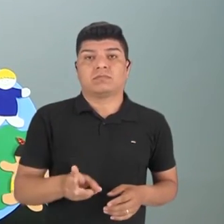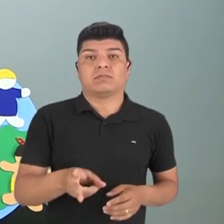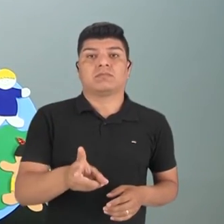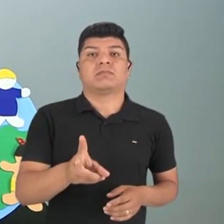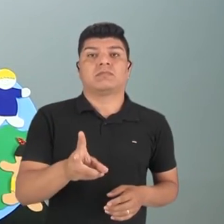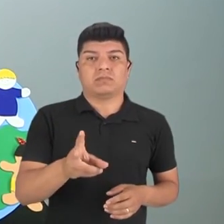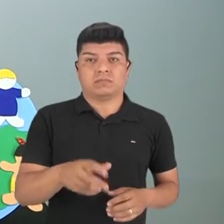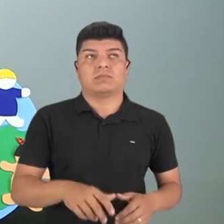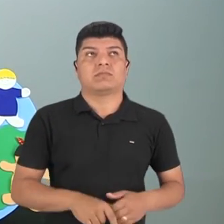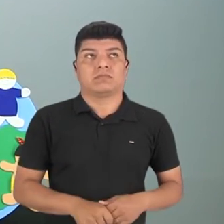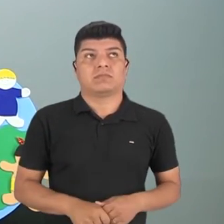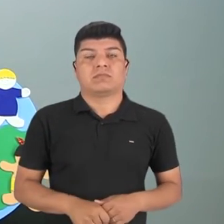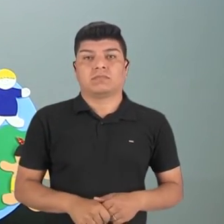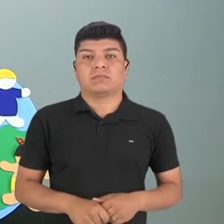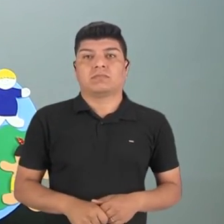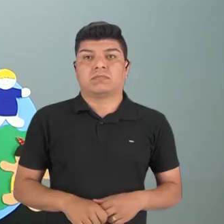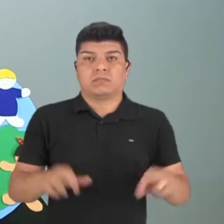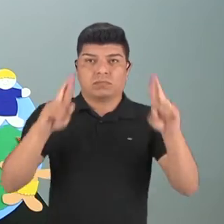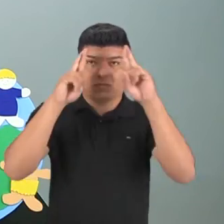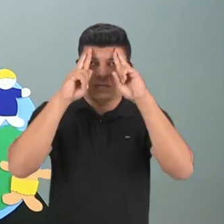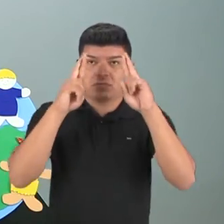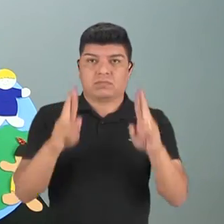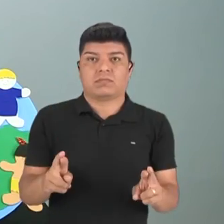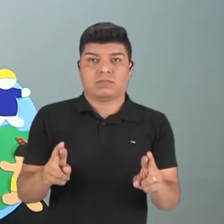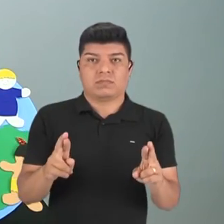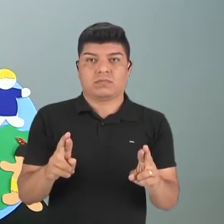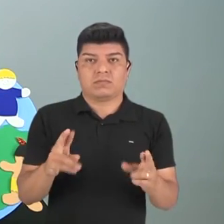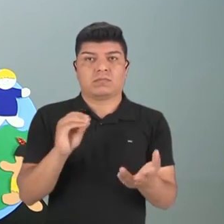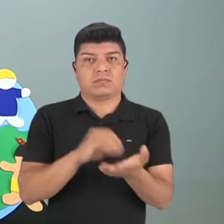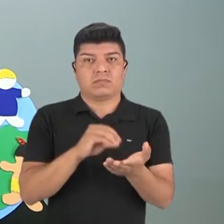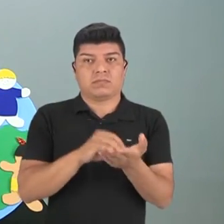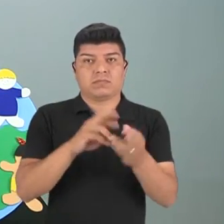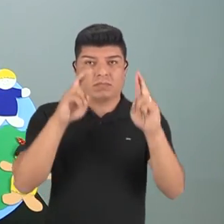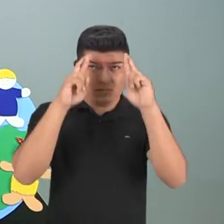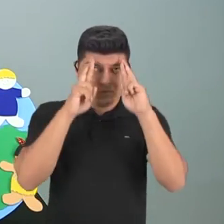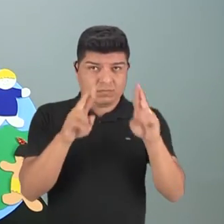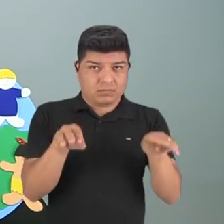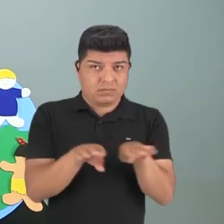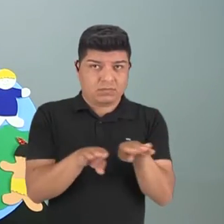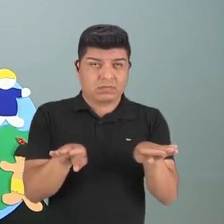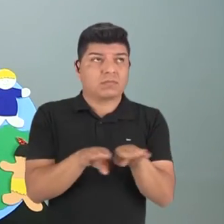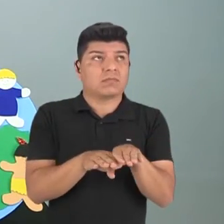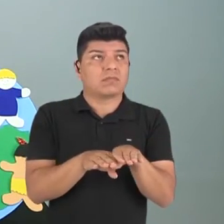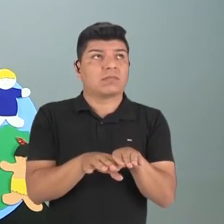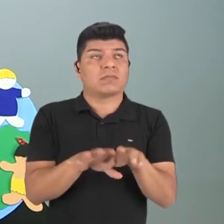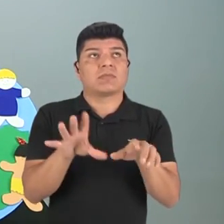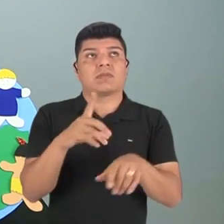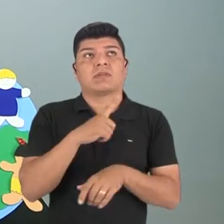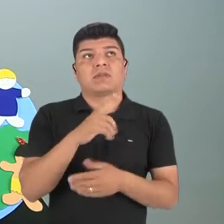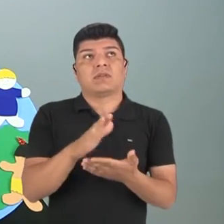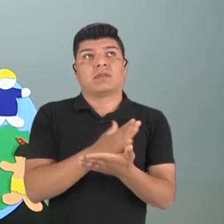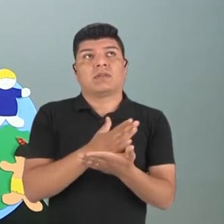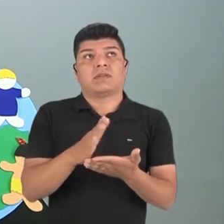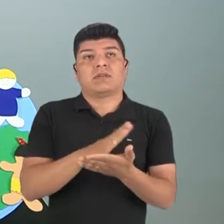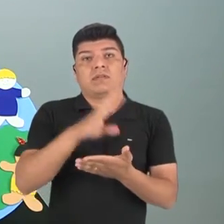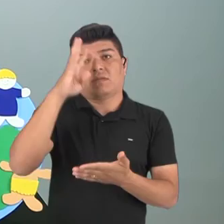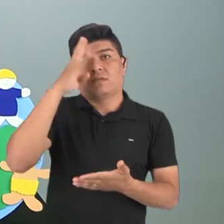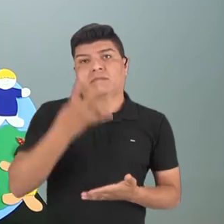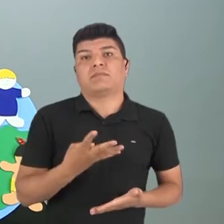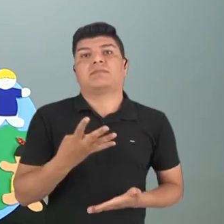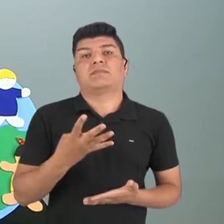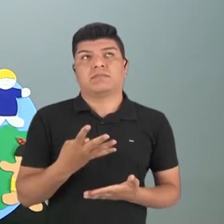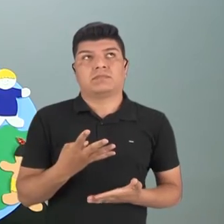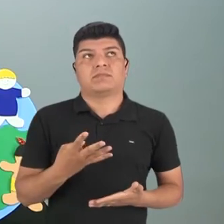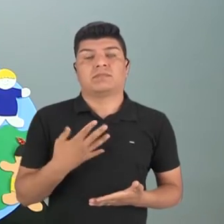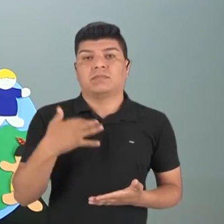continuar falando, não é mesmo? Sobre respeito e desrespeito. E aqui tem algumas atitudes e